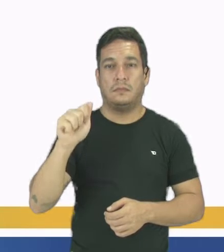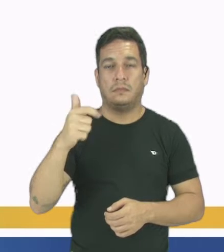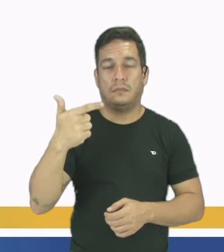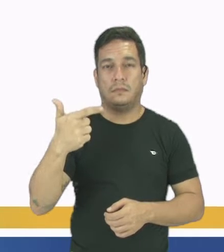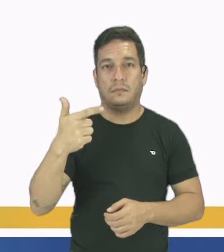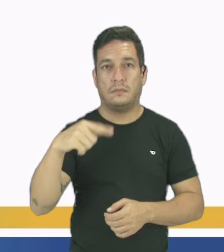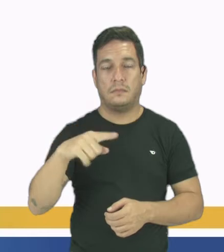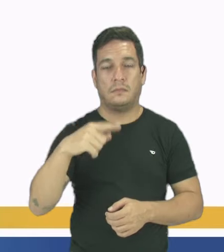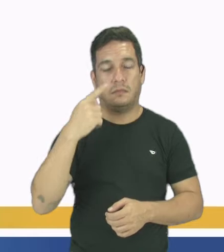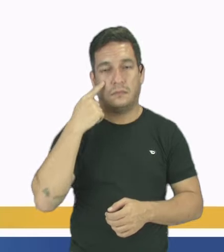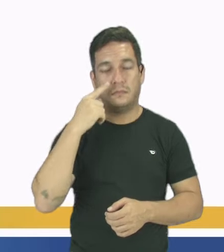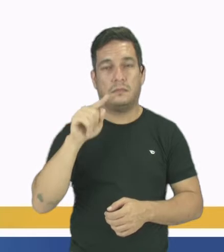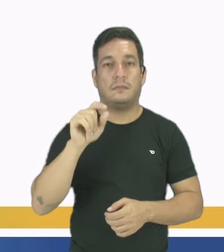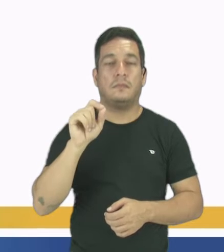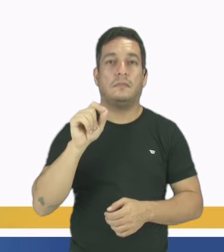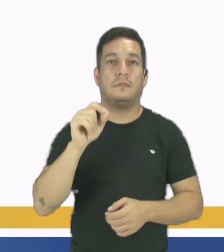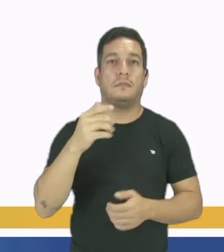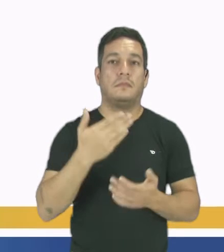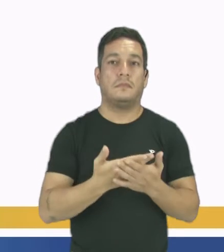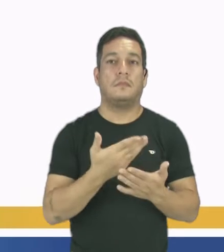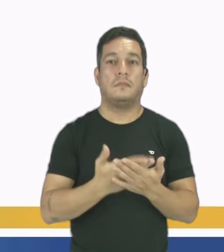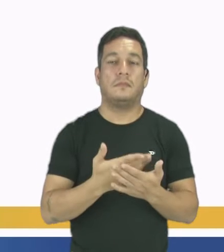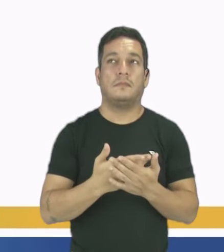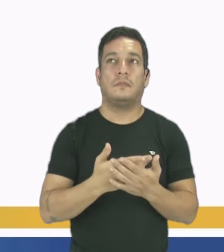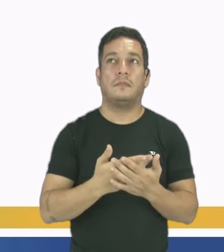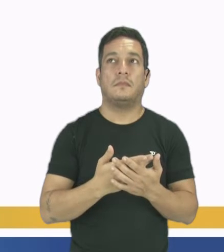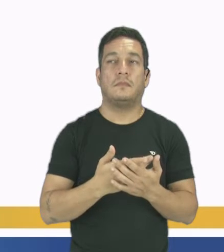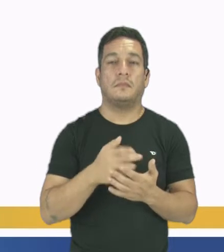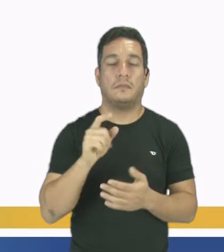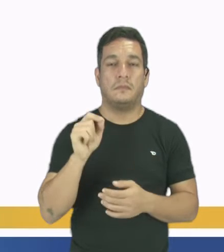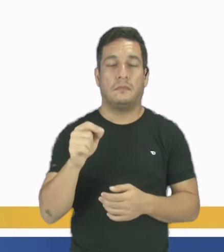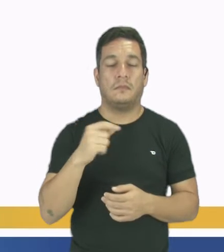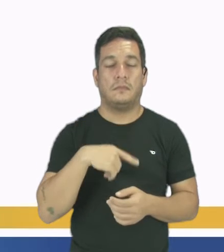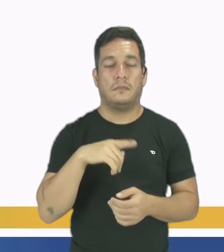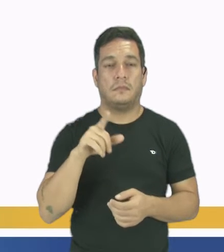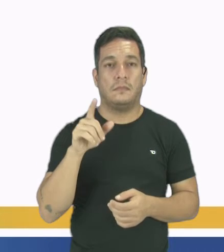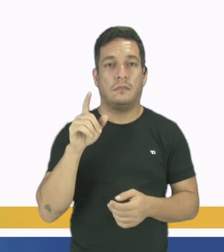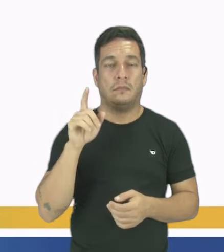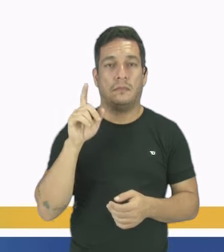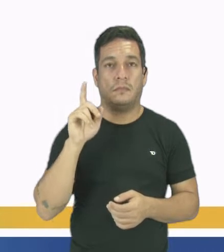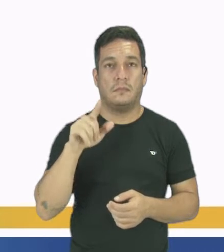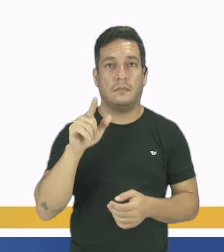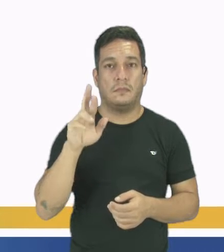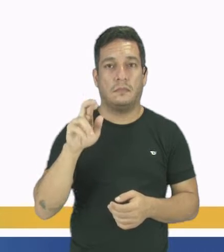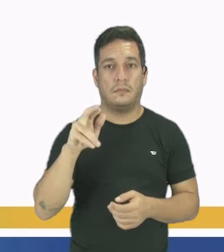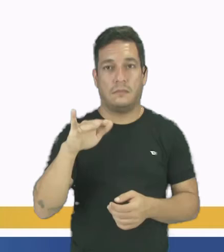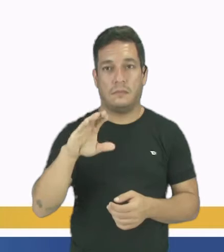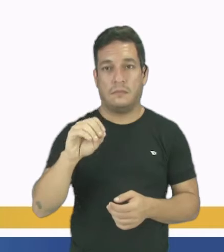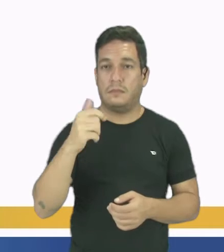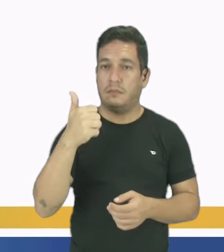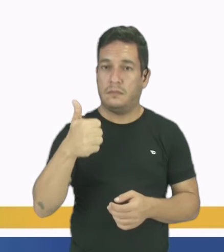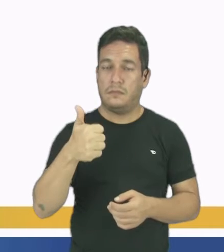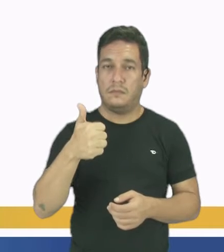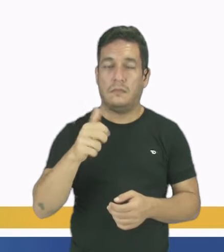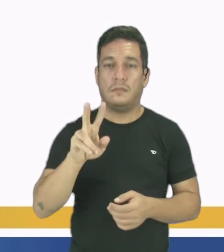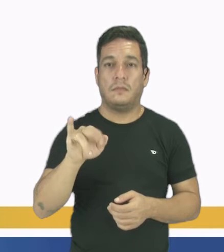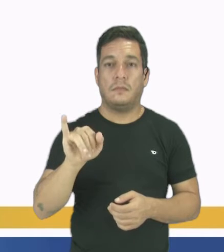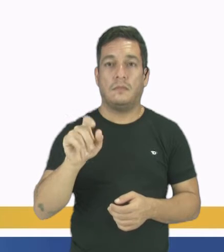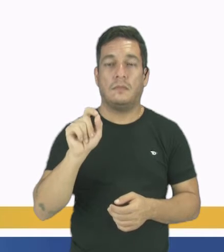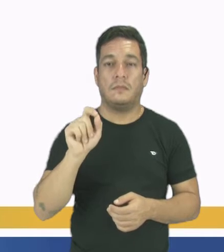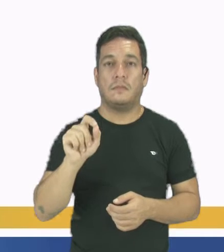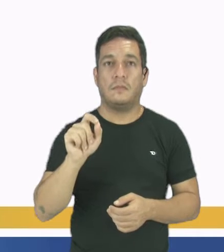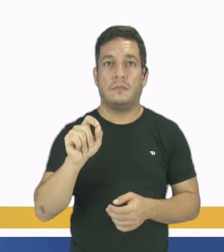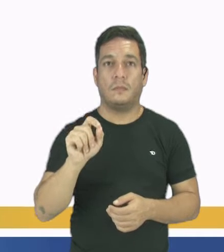Então, observe que o estudo realizado nesse caso é do raio 1, que vai